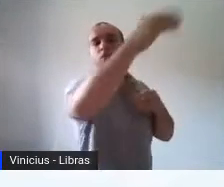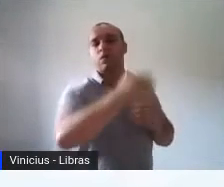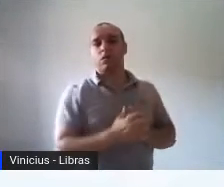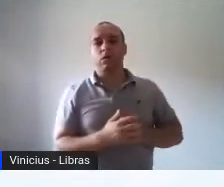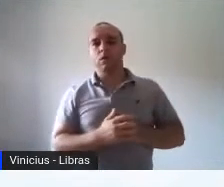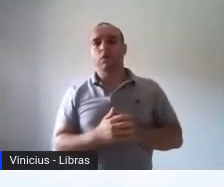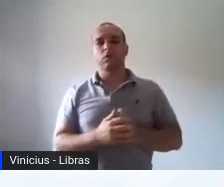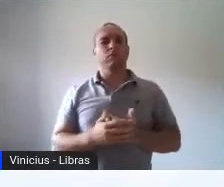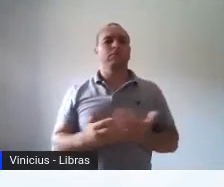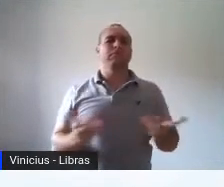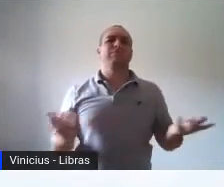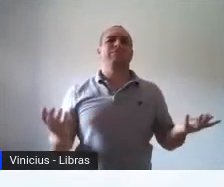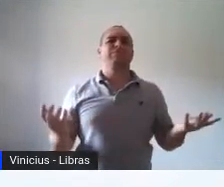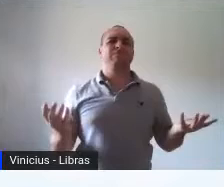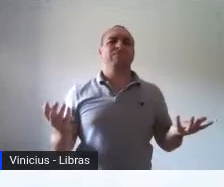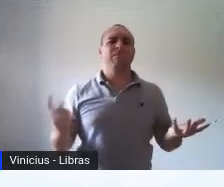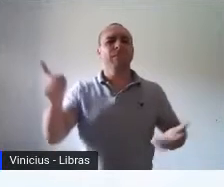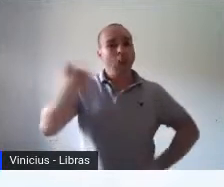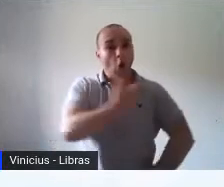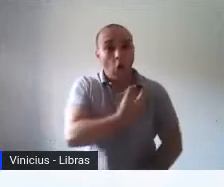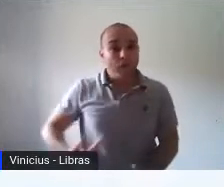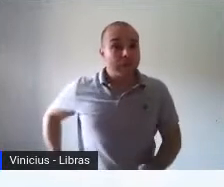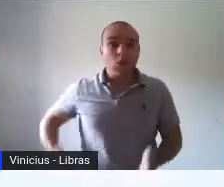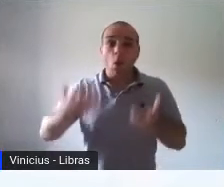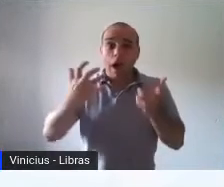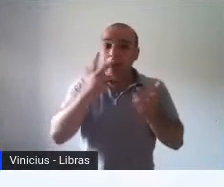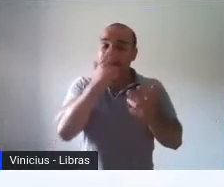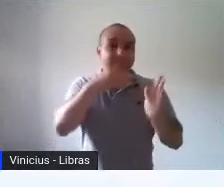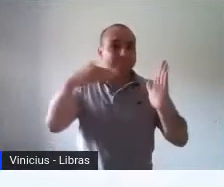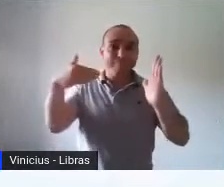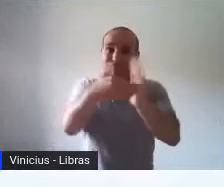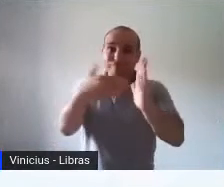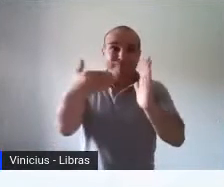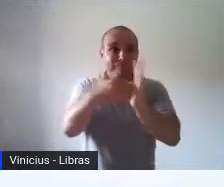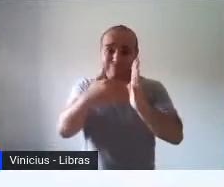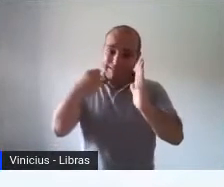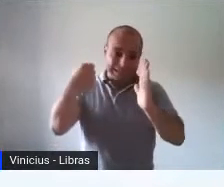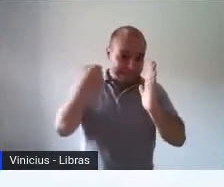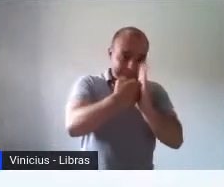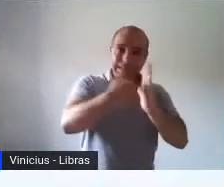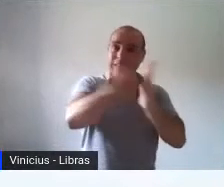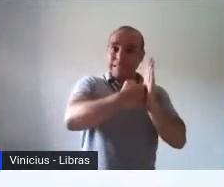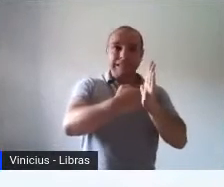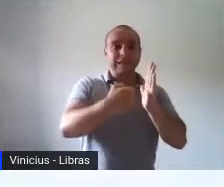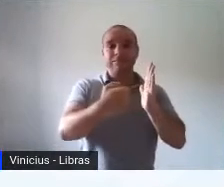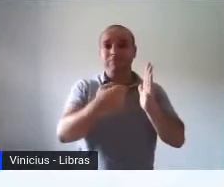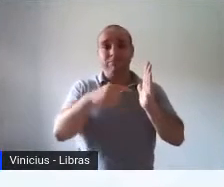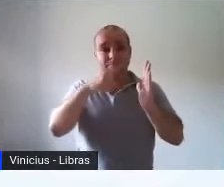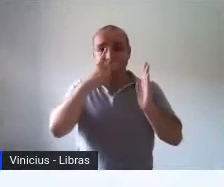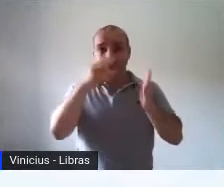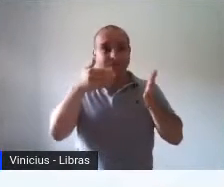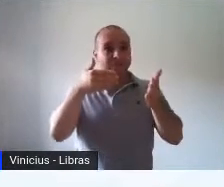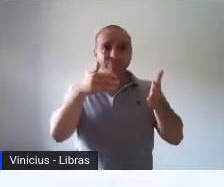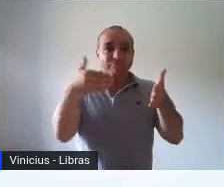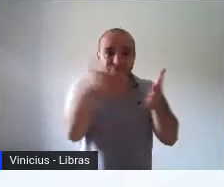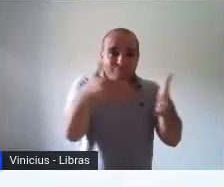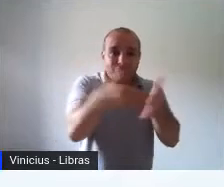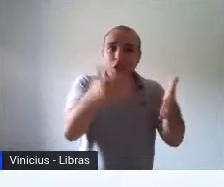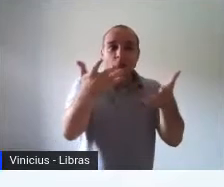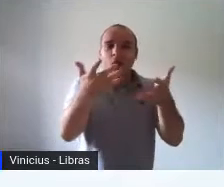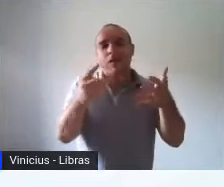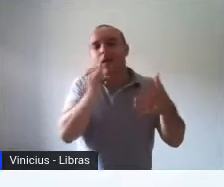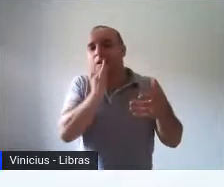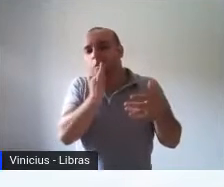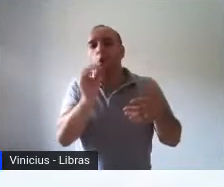quer colocar alguma coisa que coloque um empecilho para dar até a correção do salário mínimo, né? Vinculando com questões fiscais,